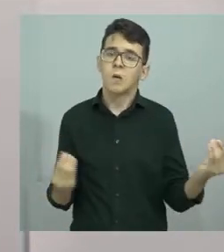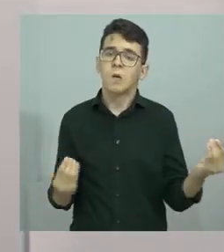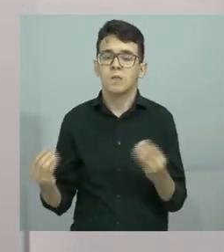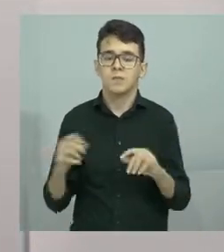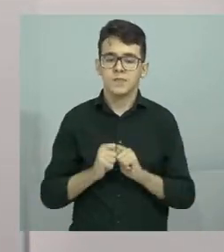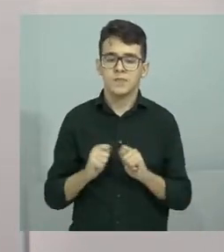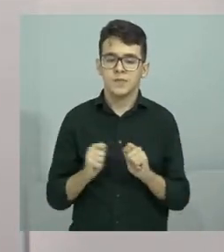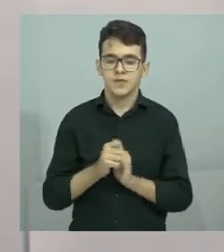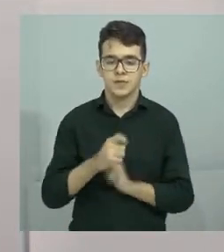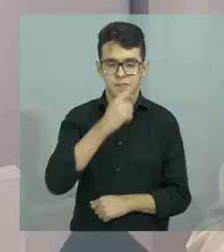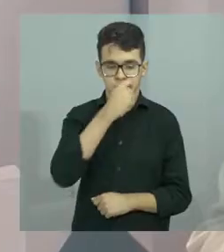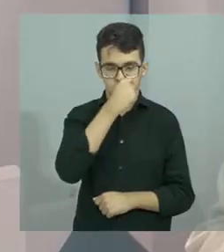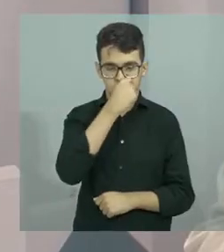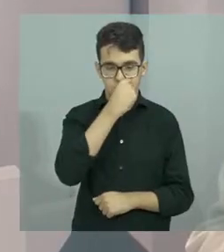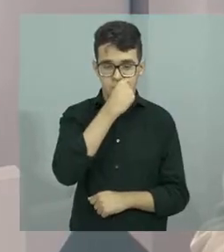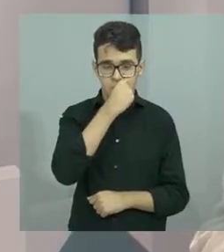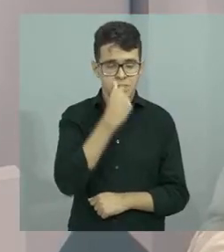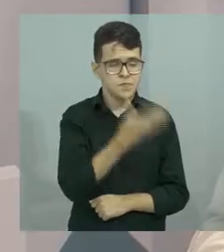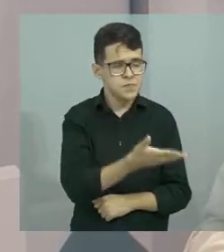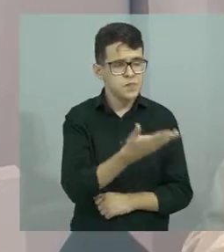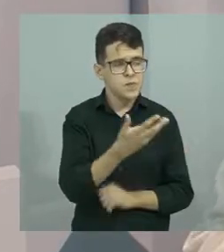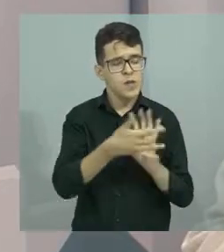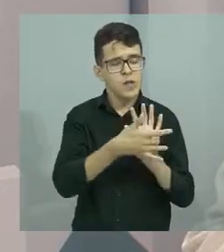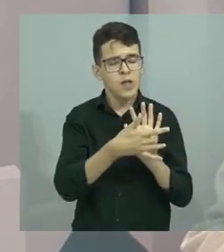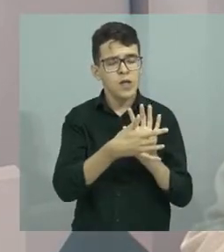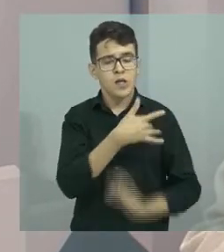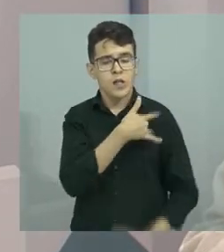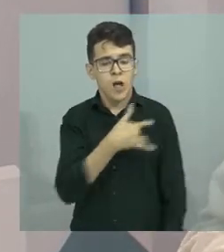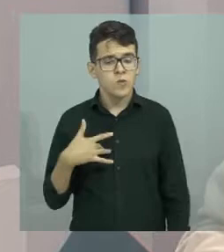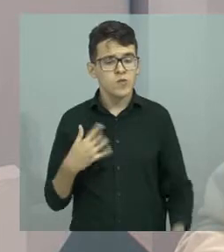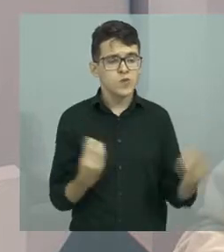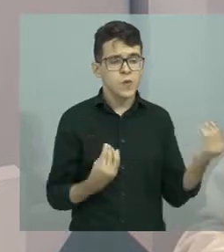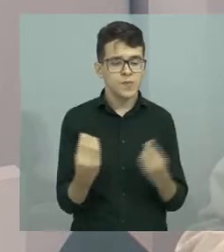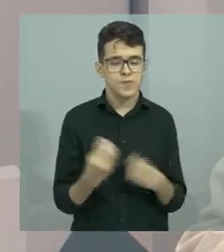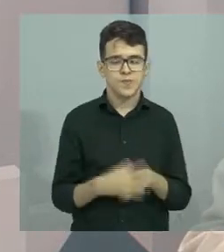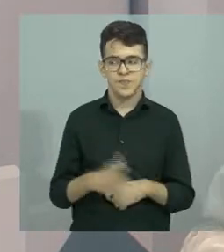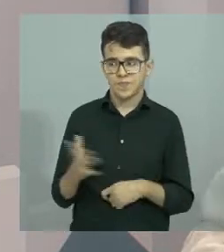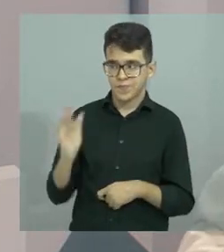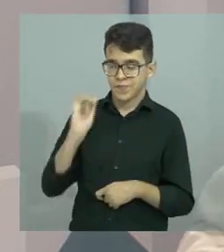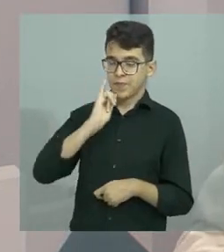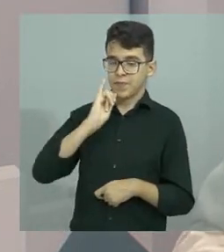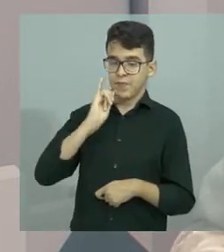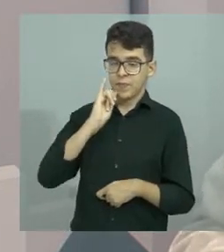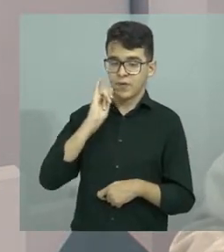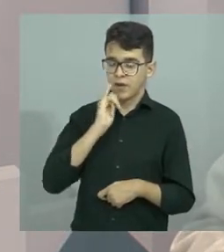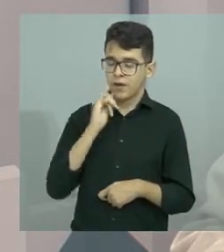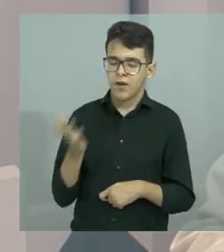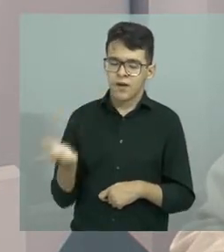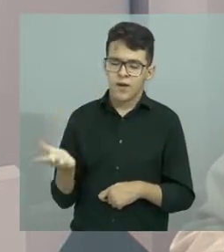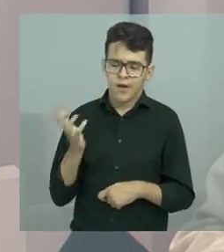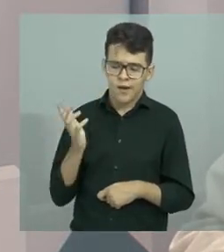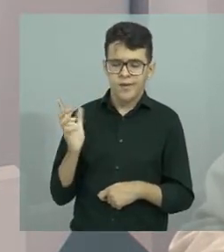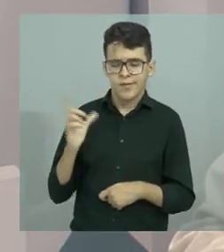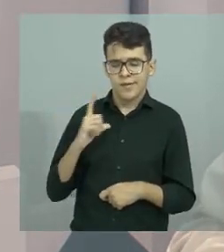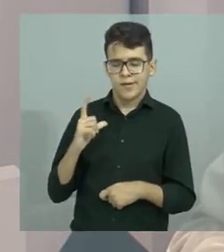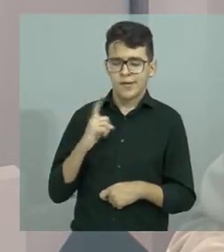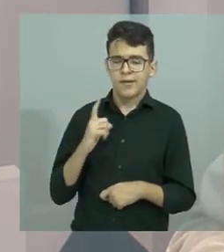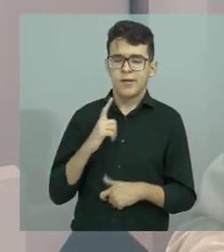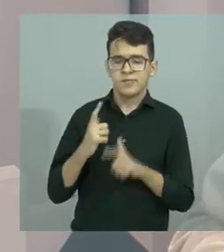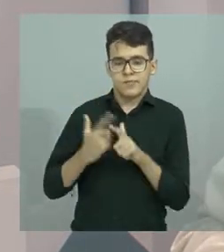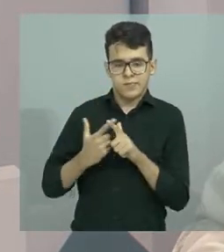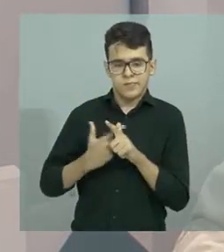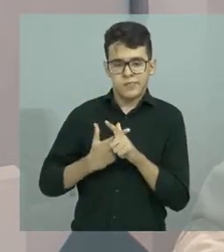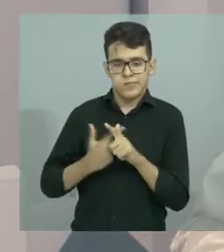da saúde que o senhor mencionou? Bom, aí hoje o caso da saúde, por exemplo, que é um problema bem clássico, que é